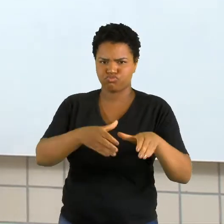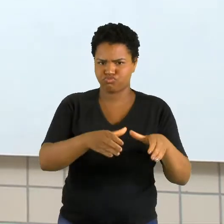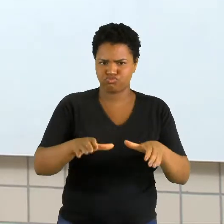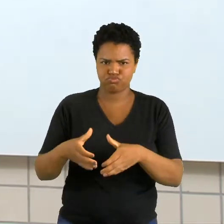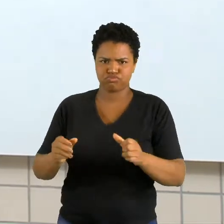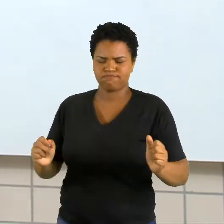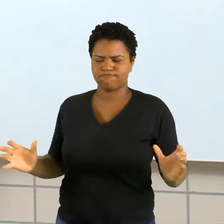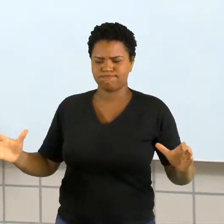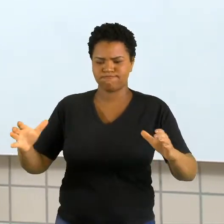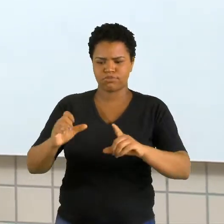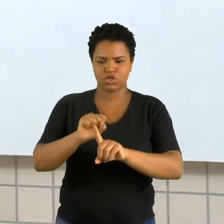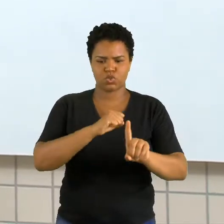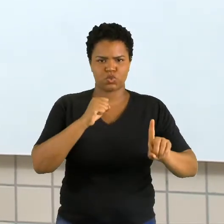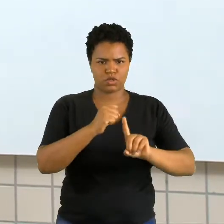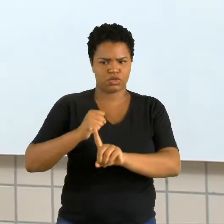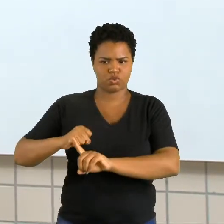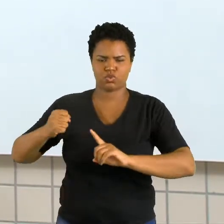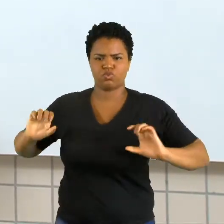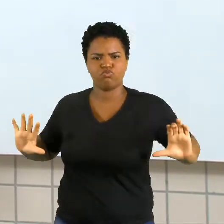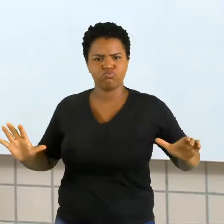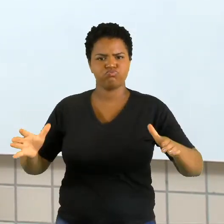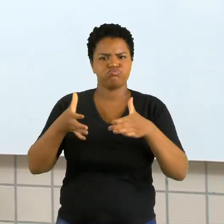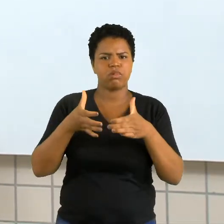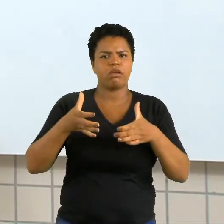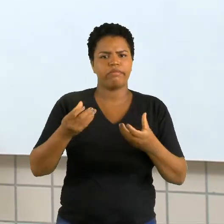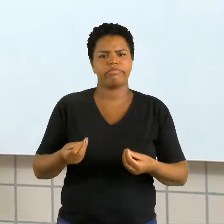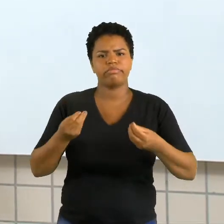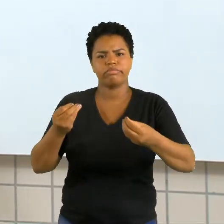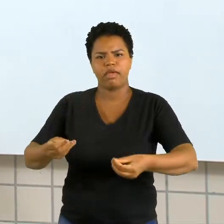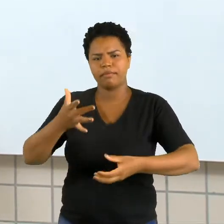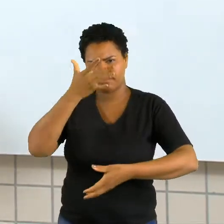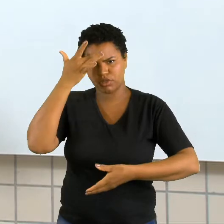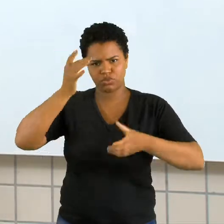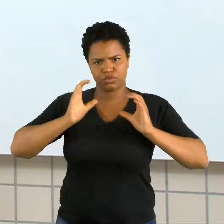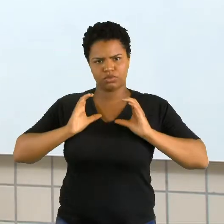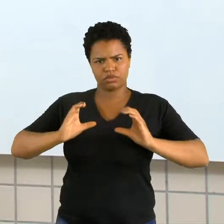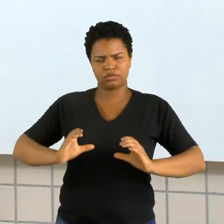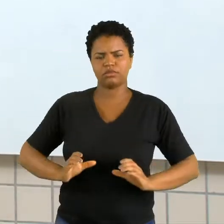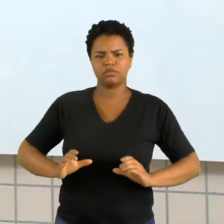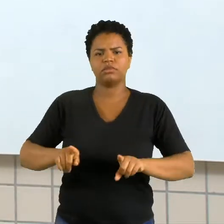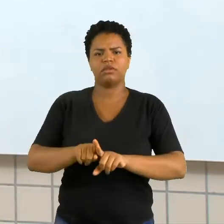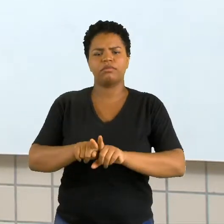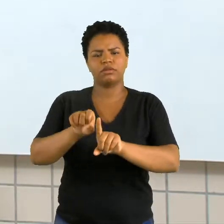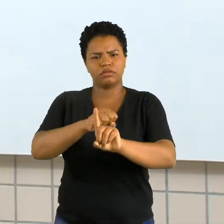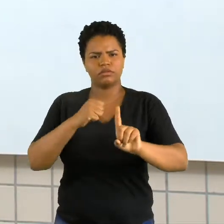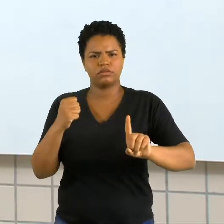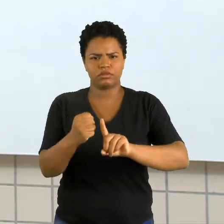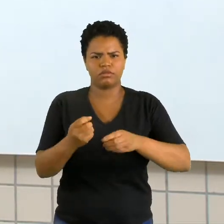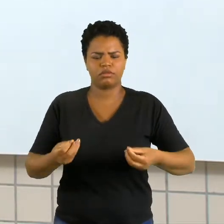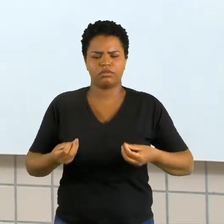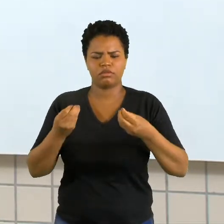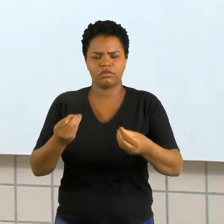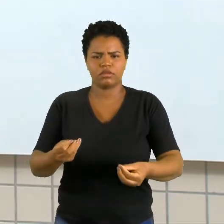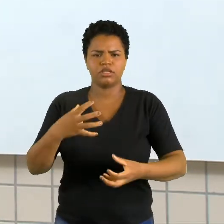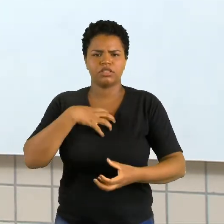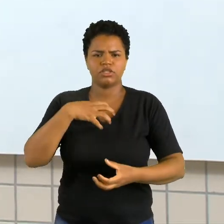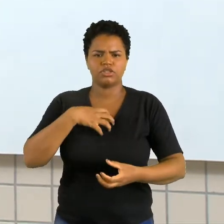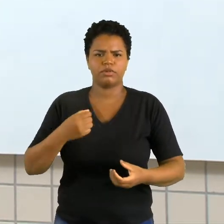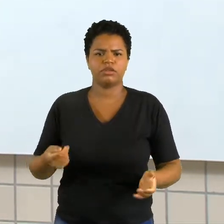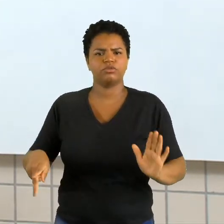sociedades, de trazer para o cidadão, para a sociedade, um sentimento de pertencer a um